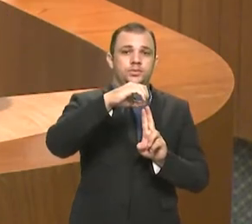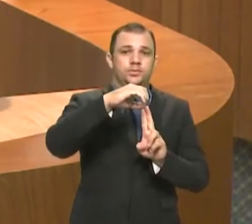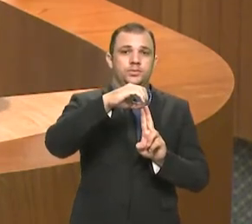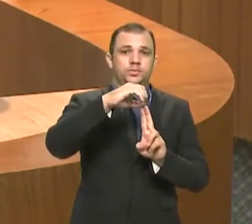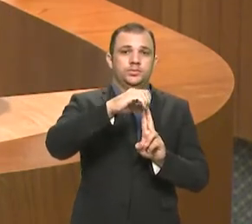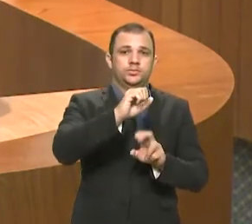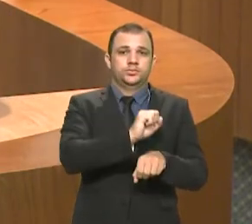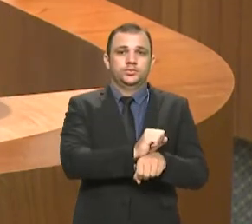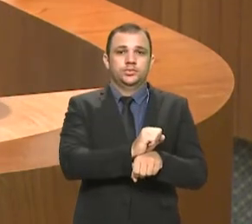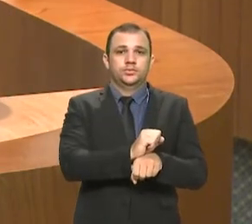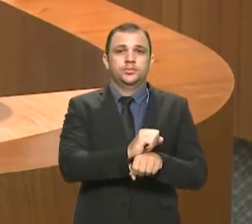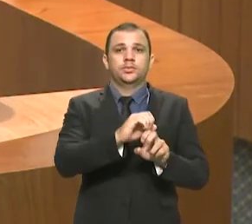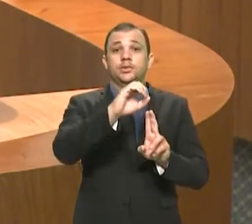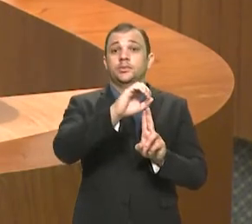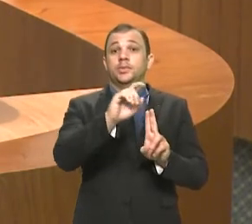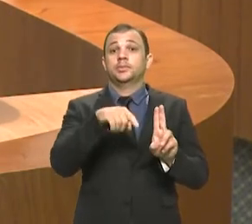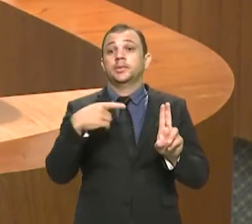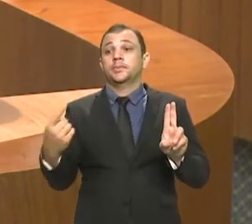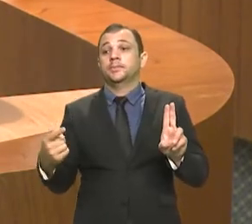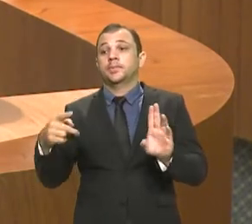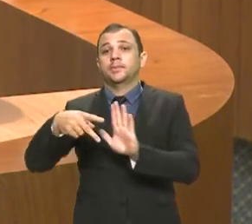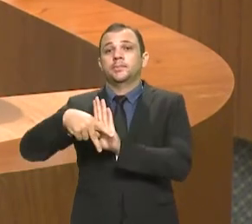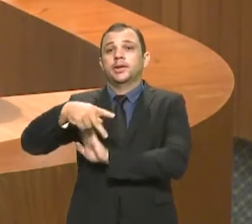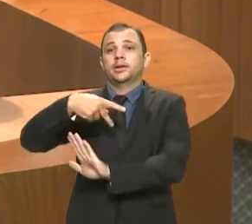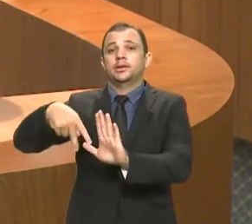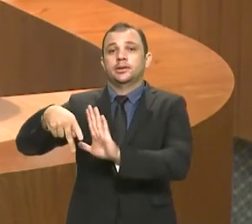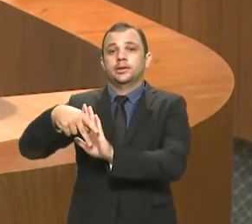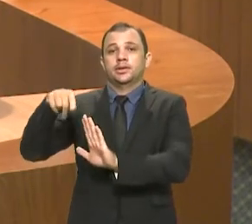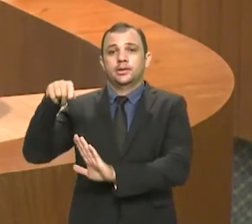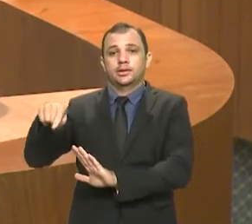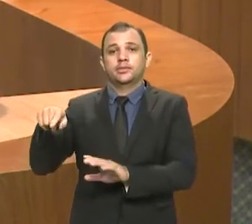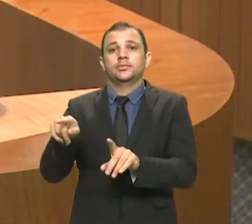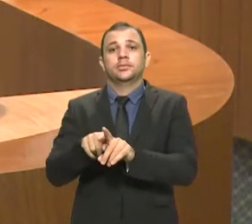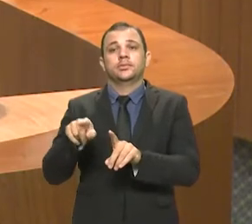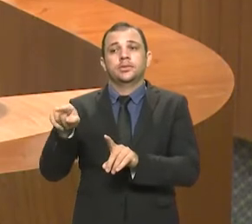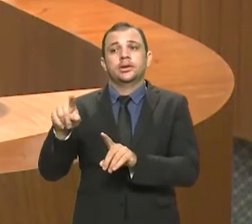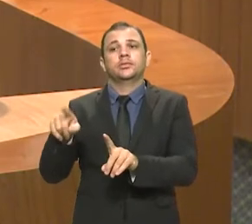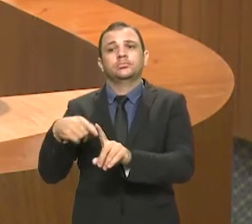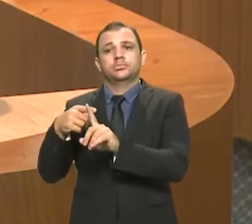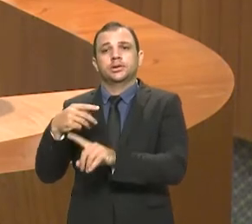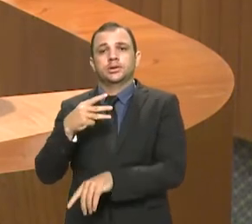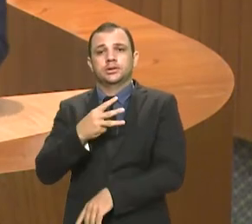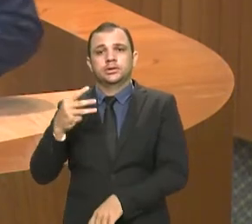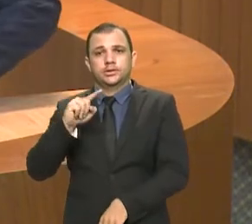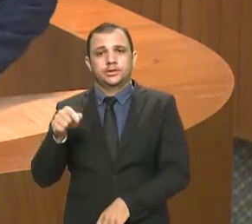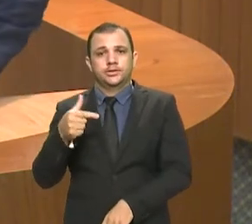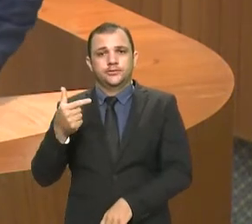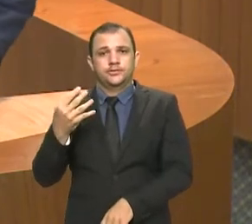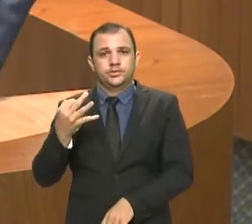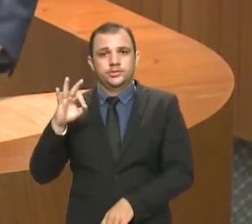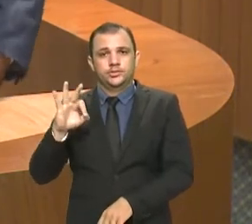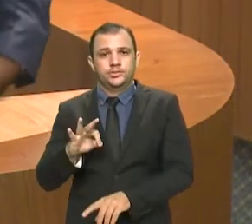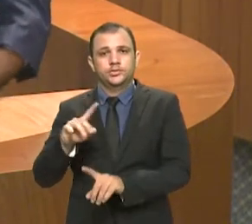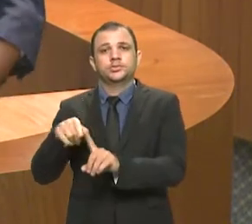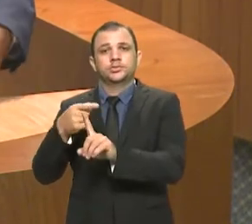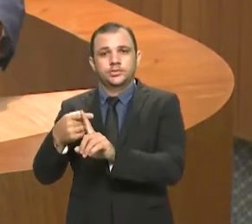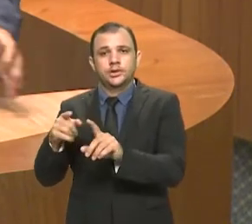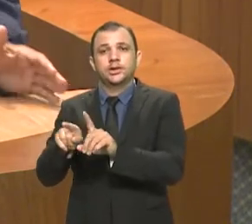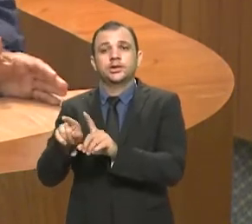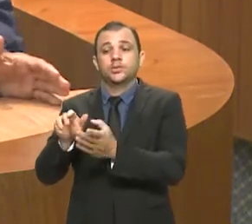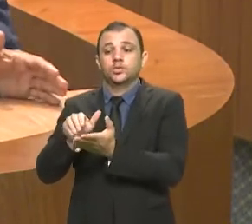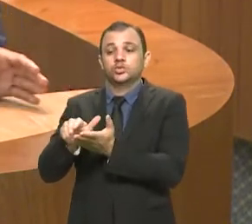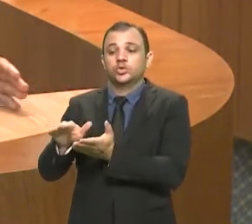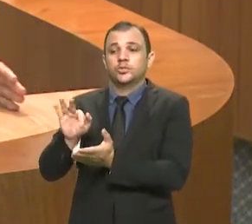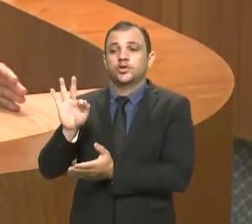Matões, na cidade de Panarama, o prefeito de Panarama concedeu ajuste e concedeu também o rateio das sobras do Fundeb. E na